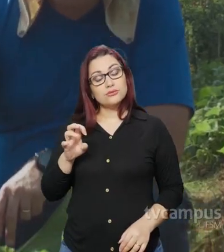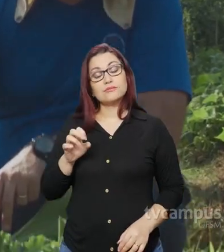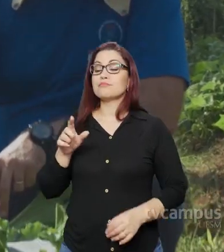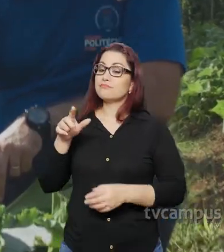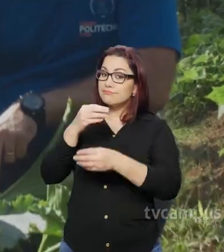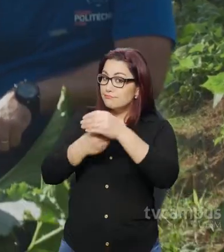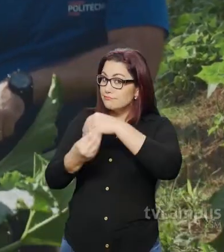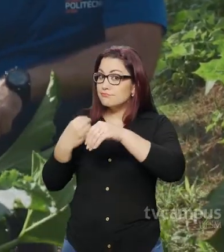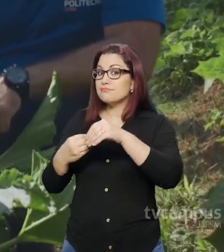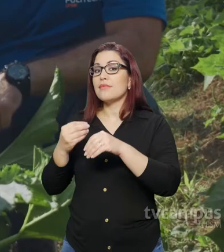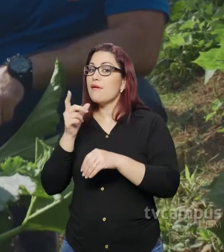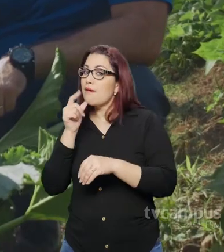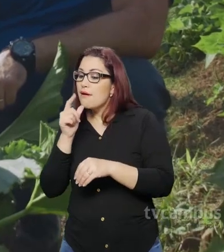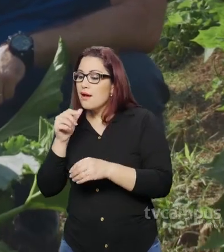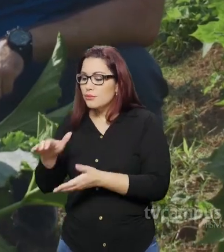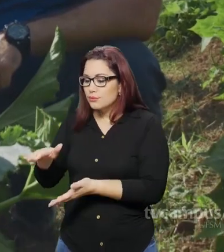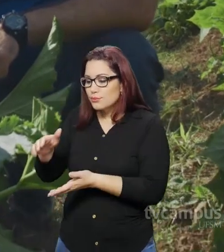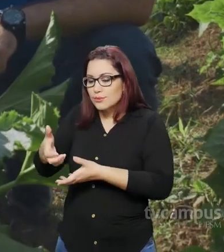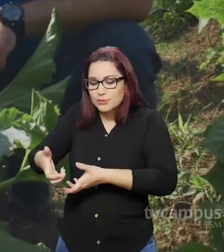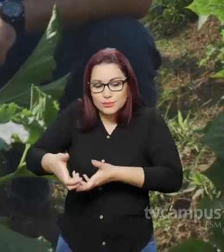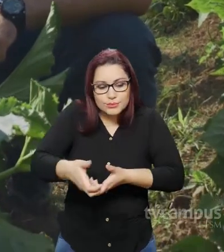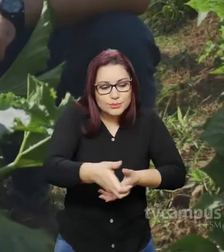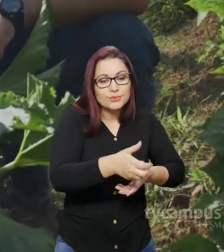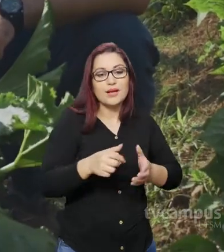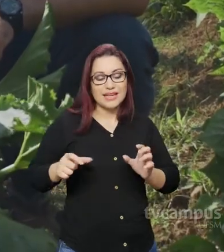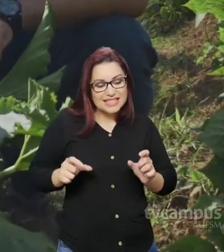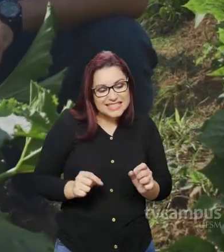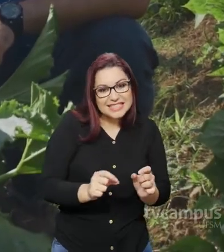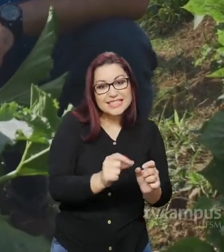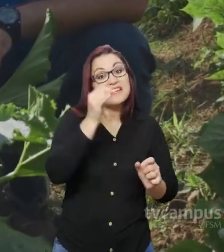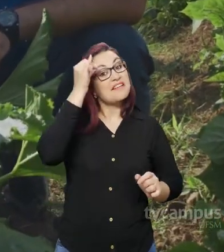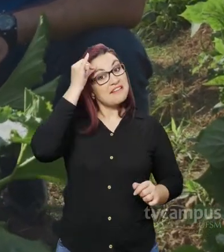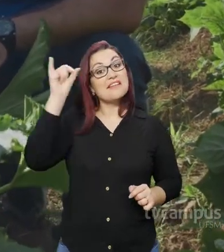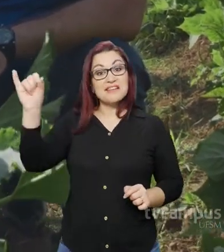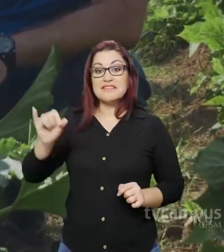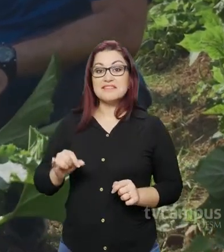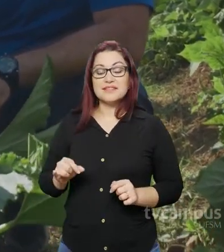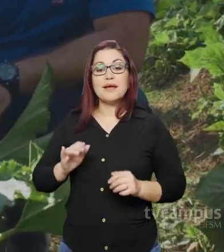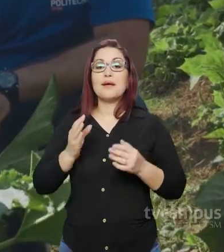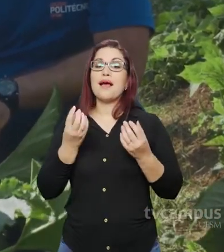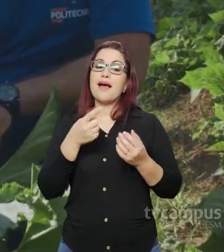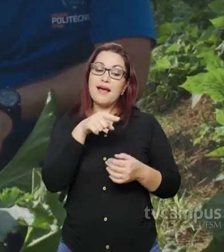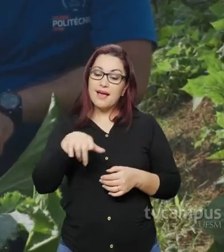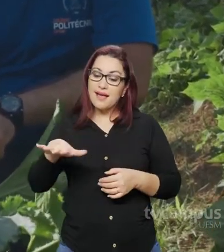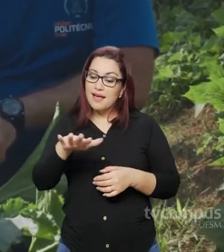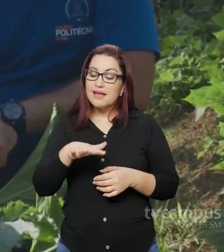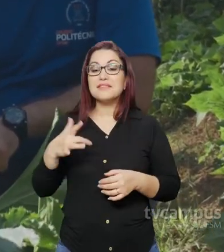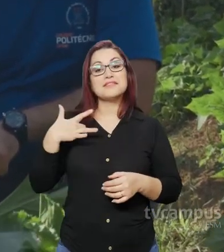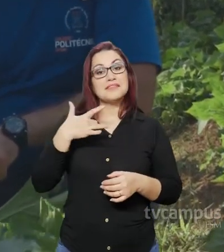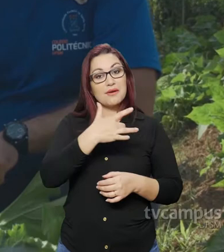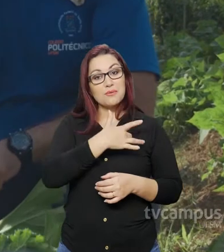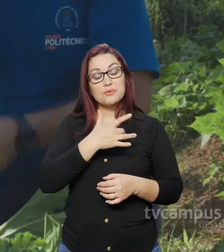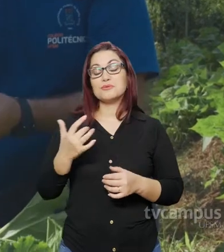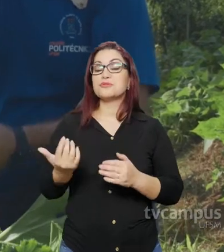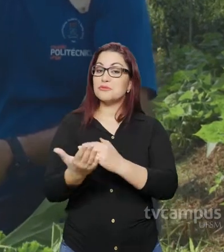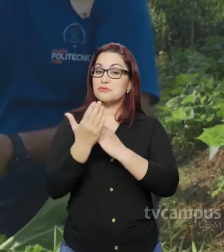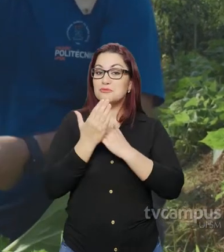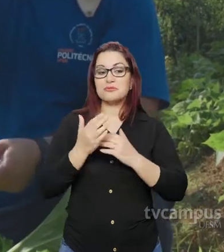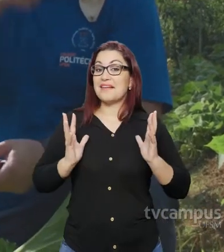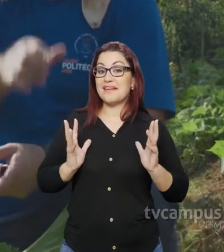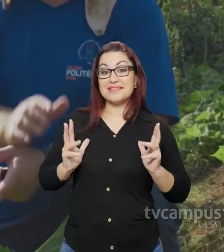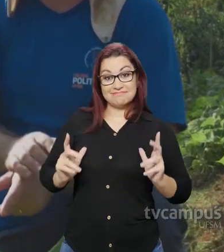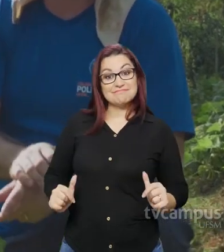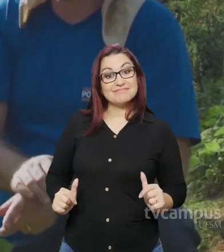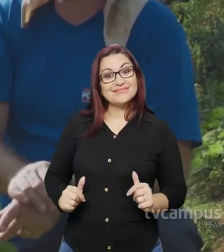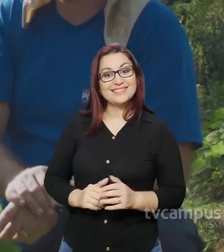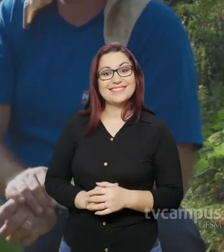controla bastante os insetos e isso nunca vai criar uma resistência do inseto a esse produto. Mas se tu tirar umas